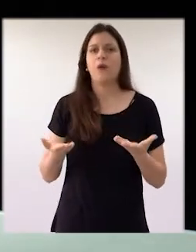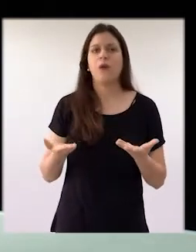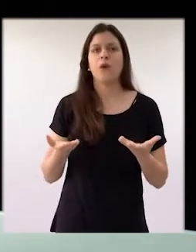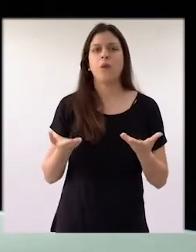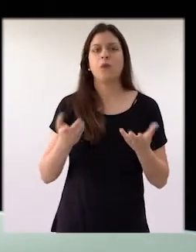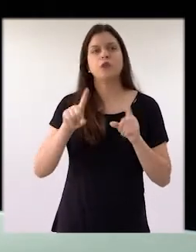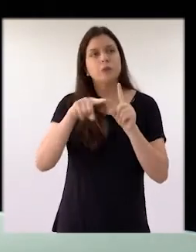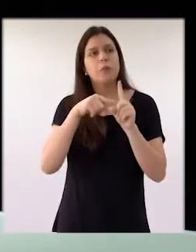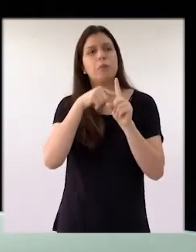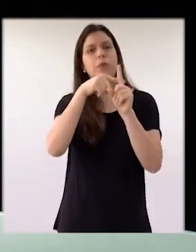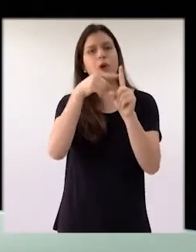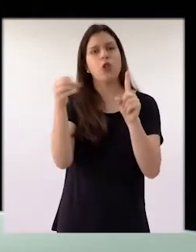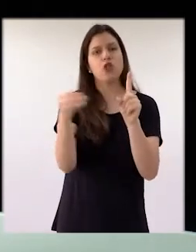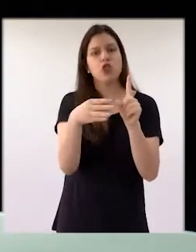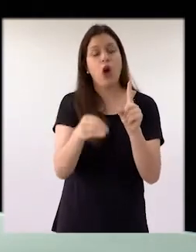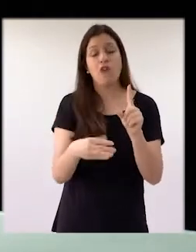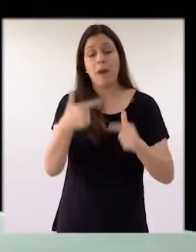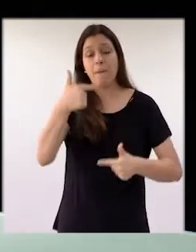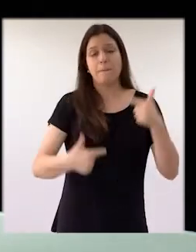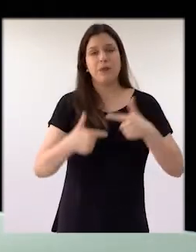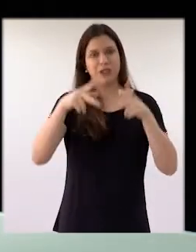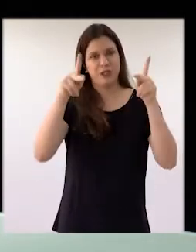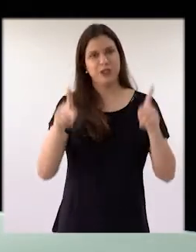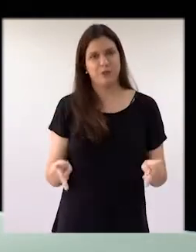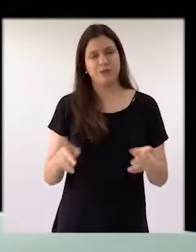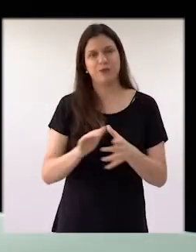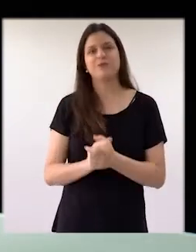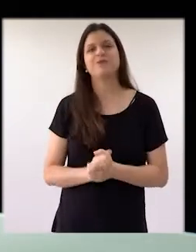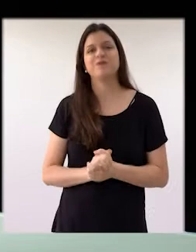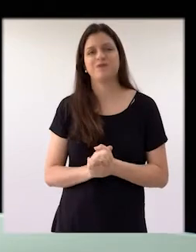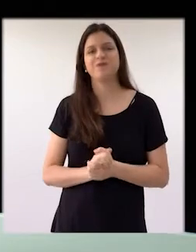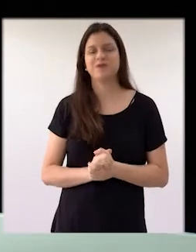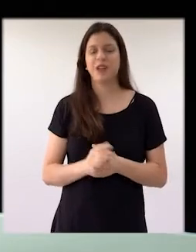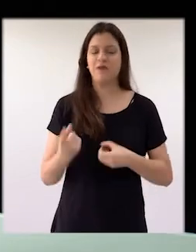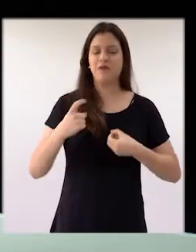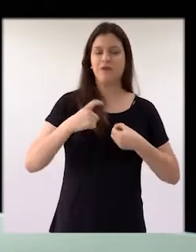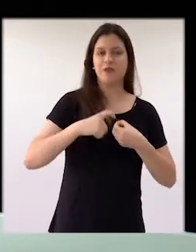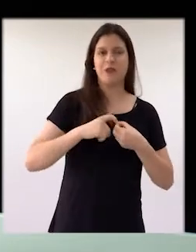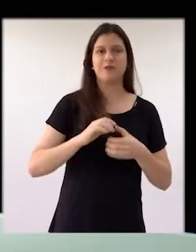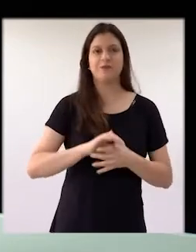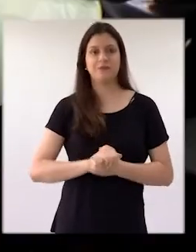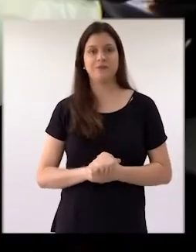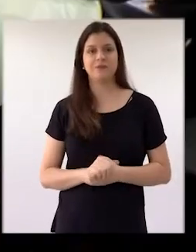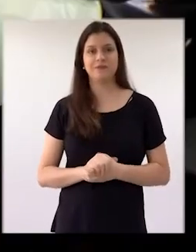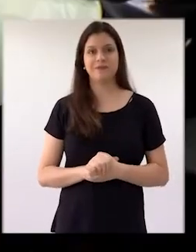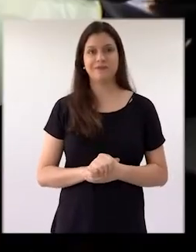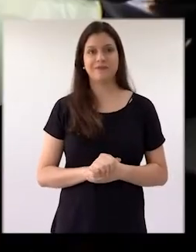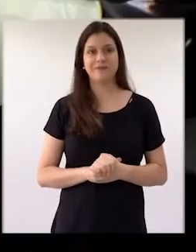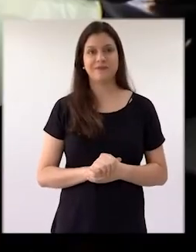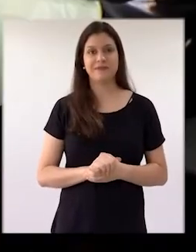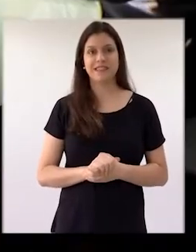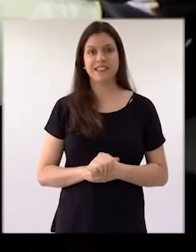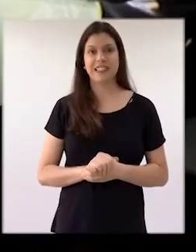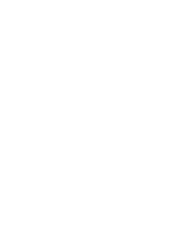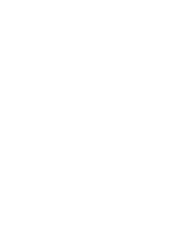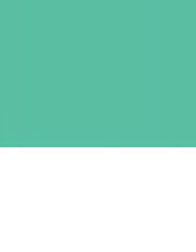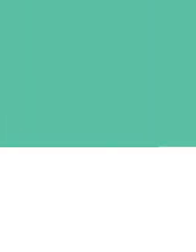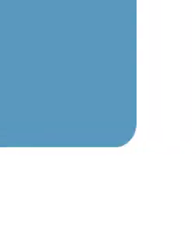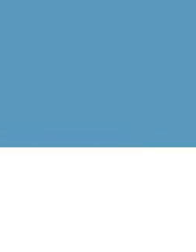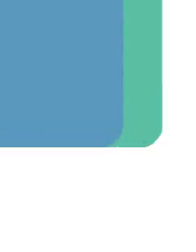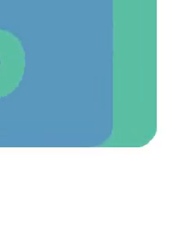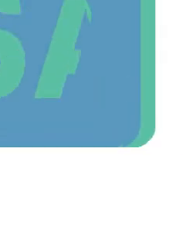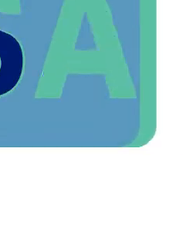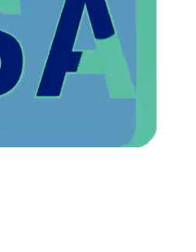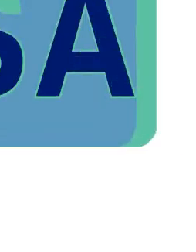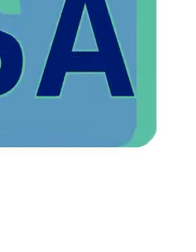à frente ou o que esse tema pode trazer de positivo para que novas políticas públicas sejam construídas. Nós já voltamos.